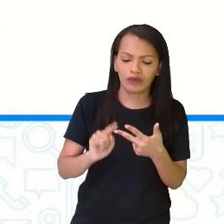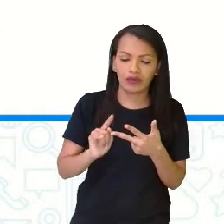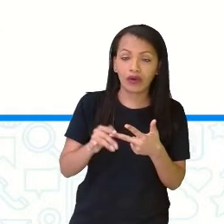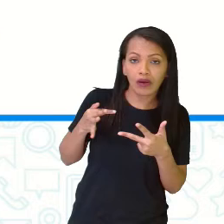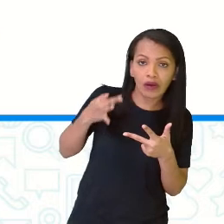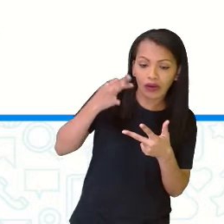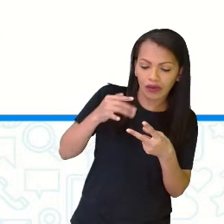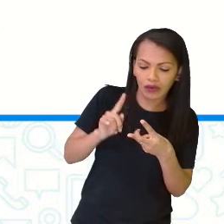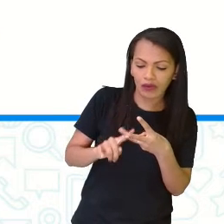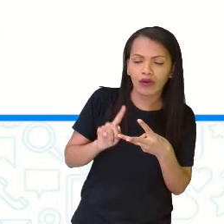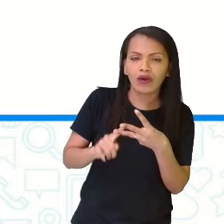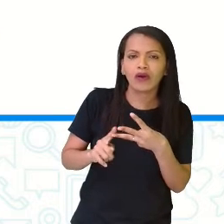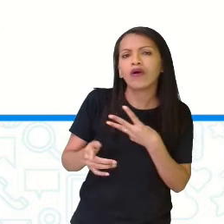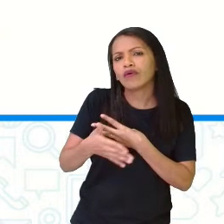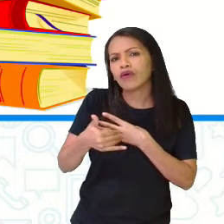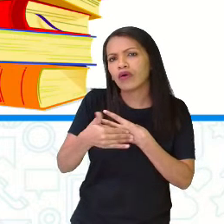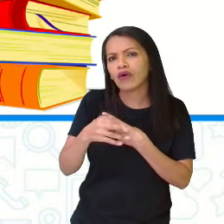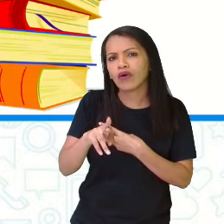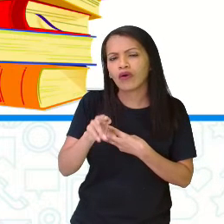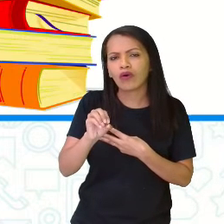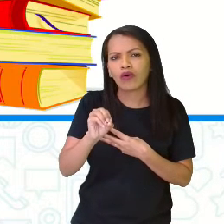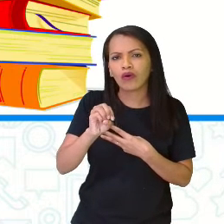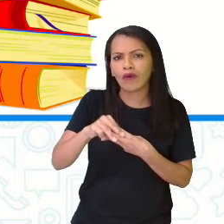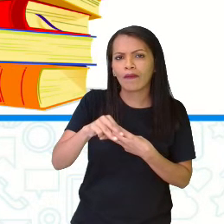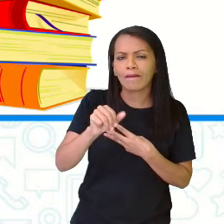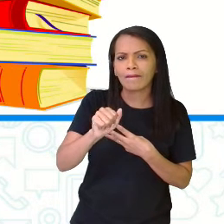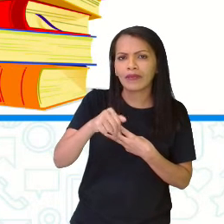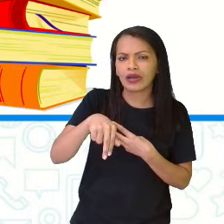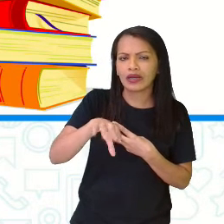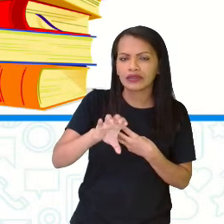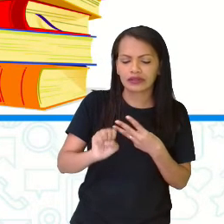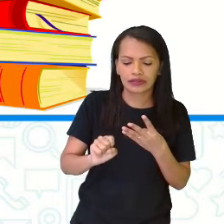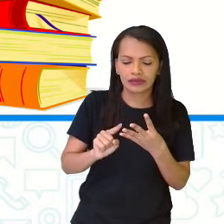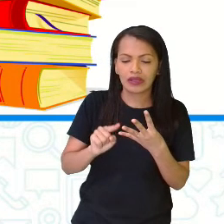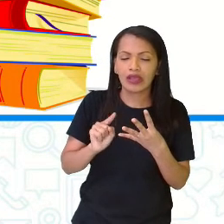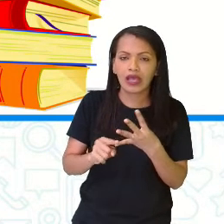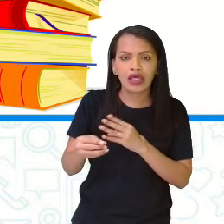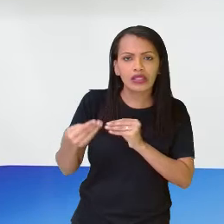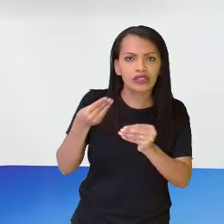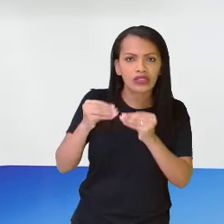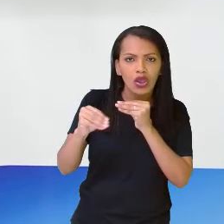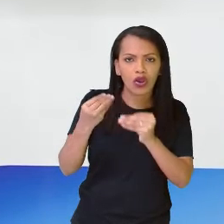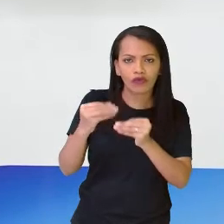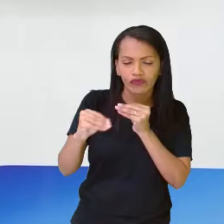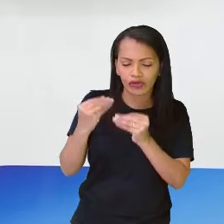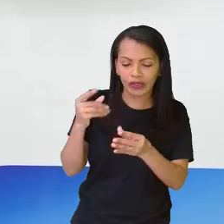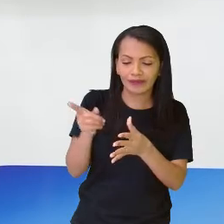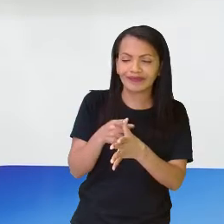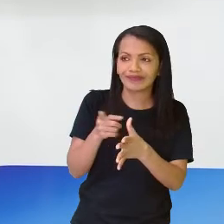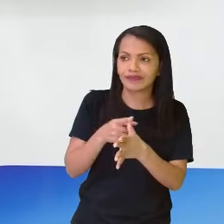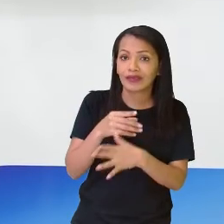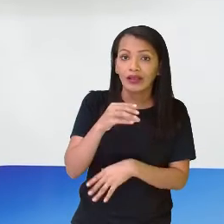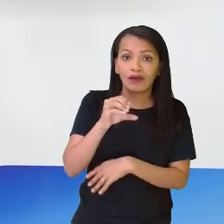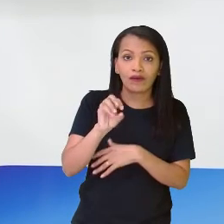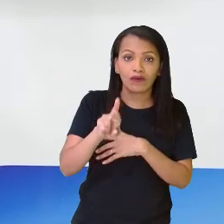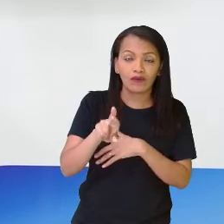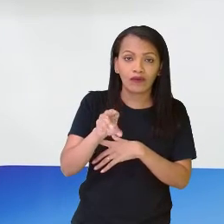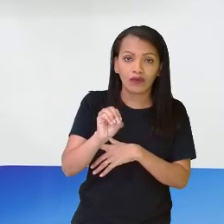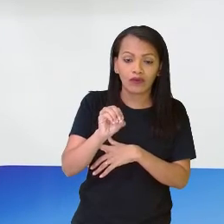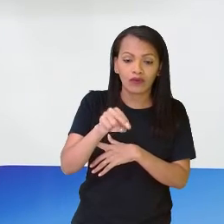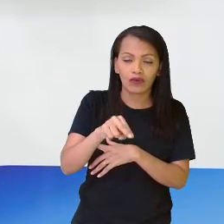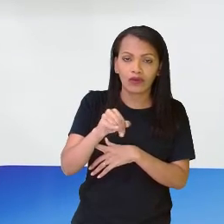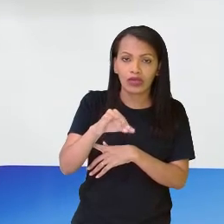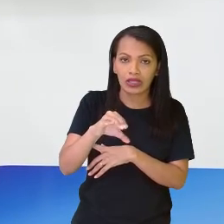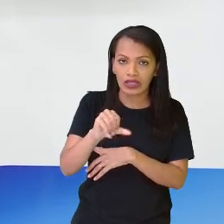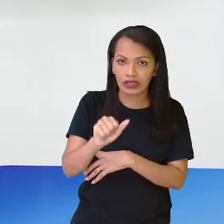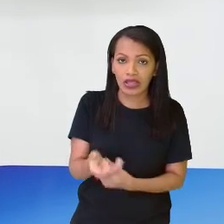fábulas, romances, novela, crônica. Então, ficou aí, falamos um pouquinho sobre os textos